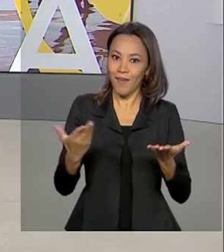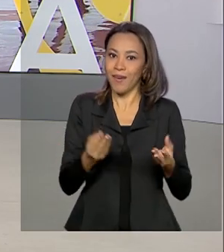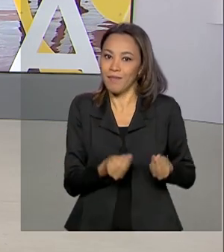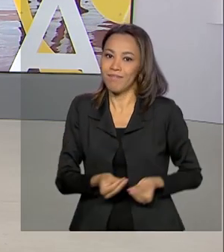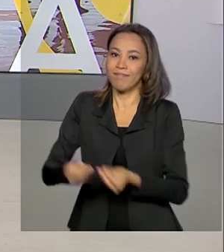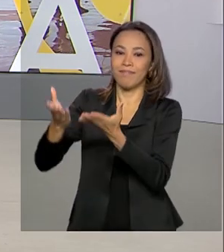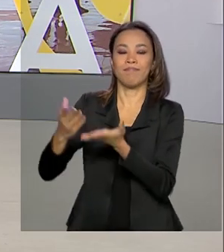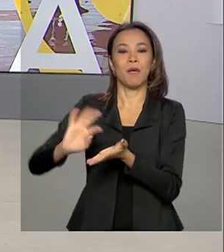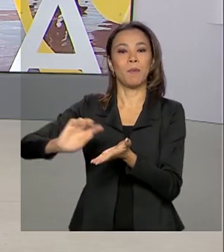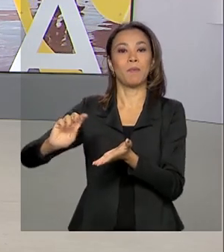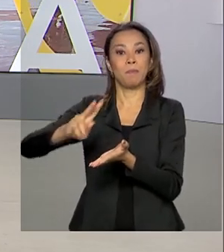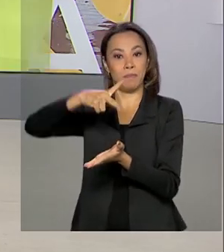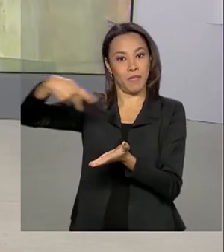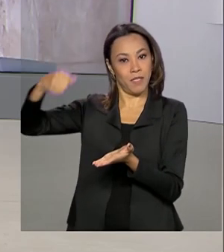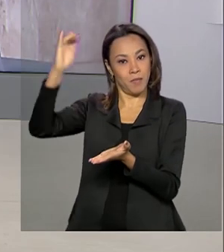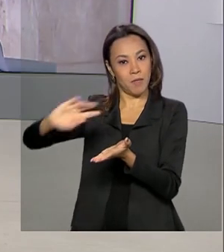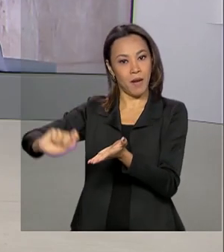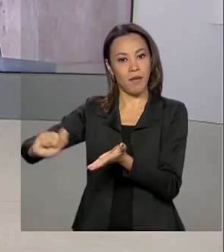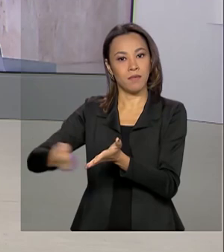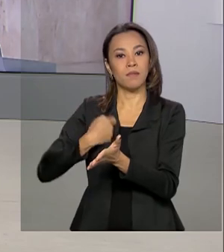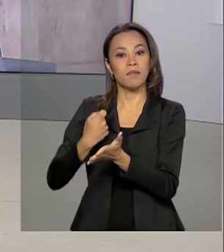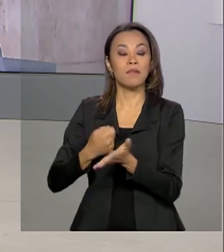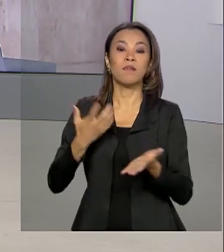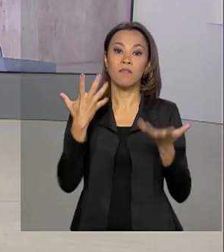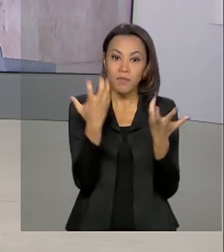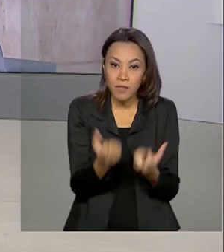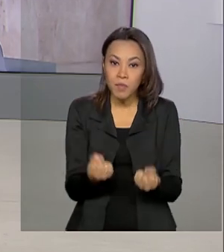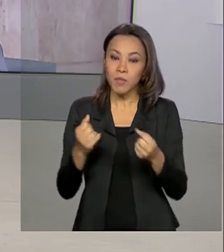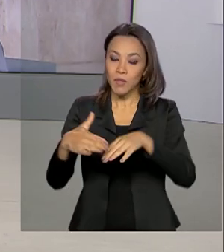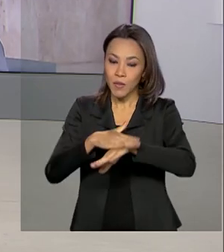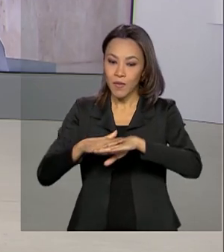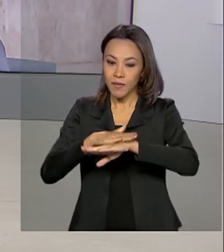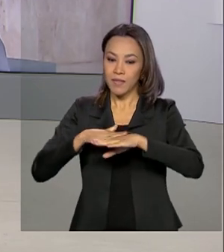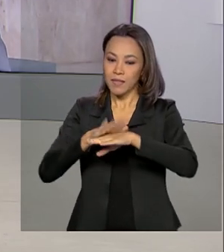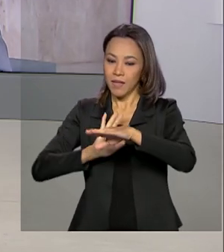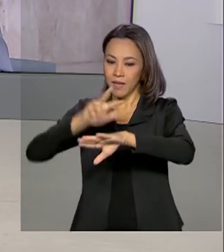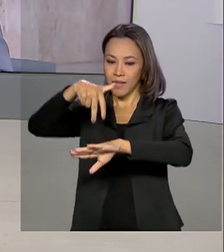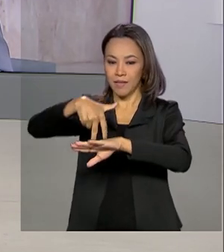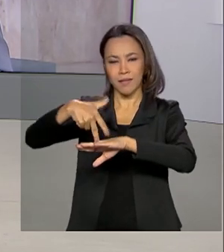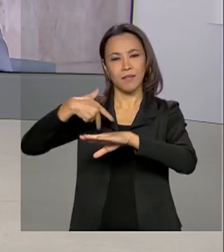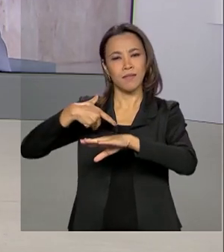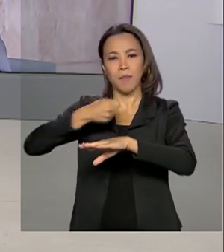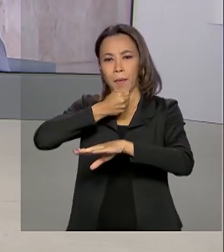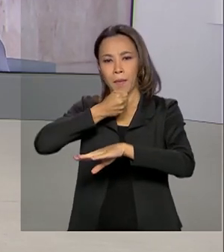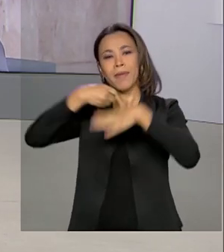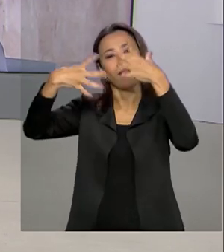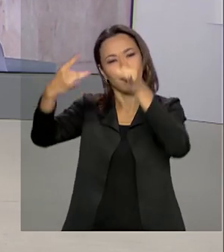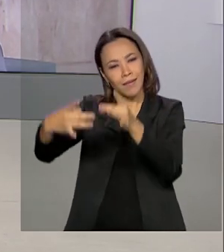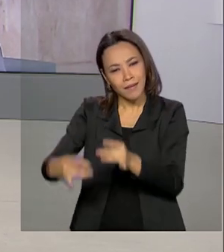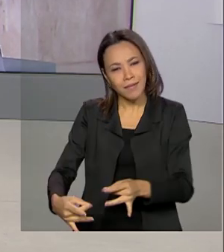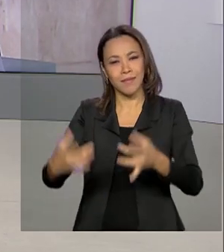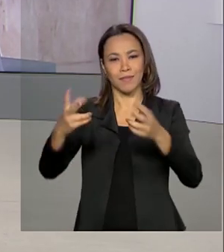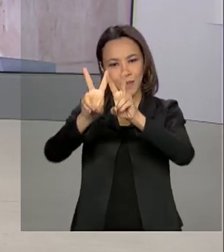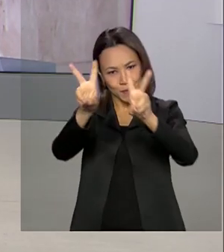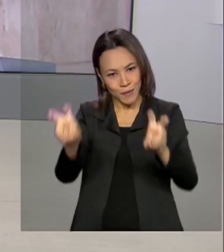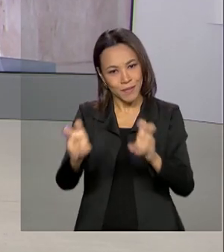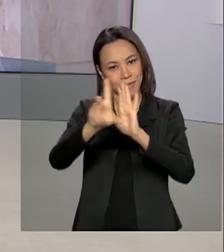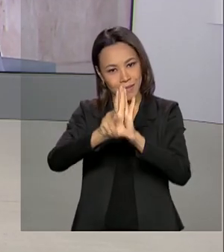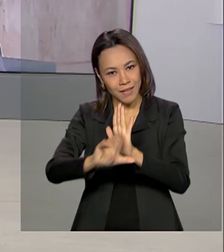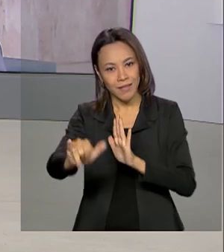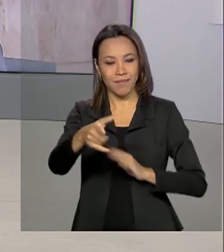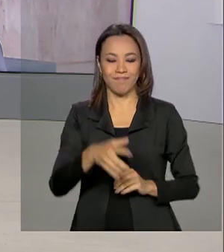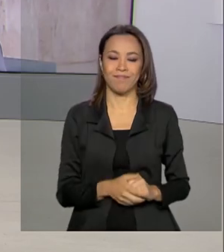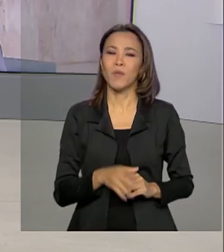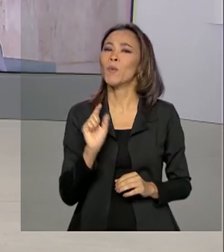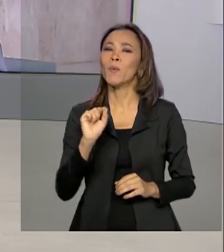Nós vamos então ao Palácio do Planalto conversar com o repórter Glauco de Queiroz, que tem mais detalhes pra gente. Olá Glauco, bom dia. O que